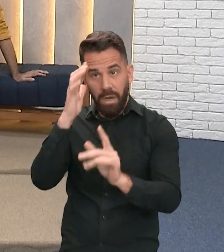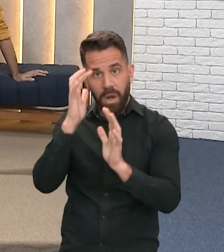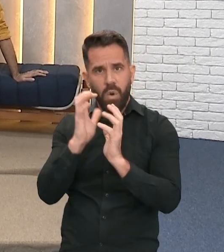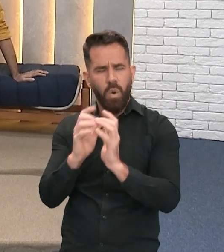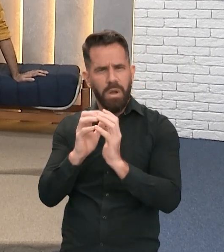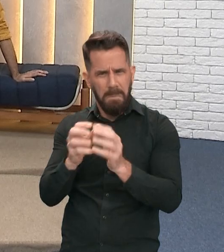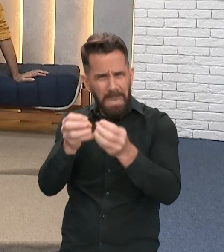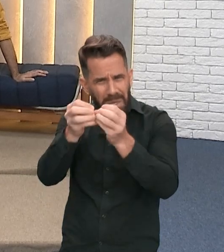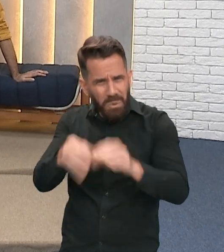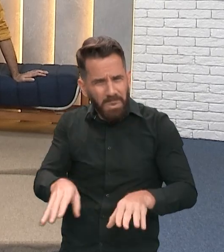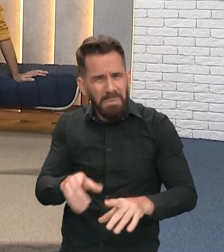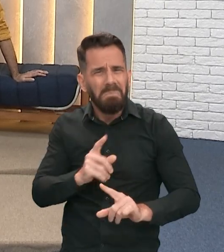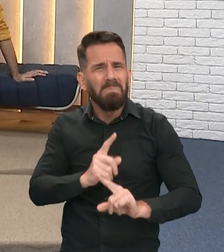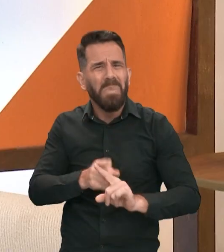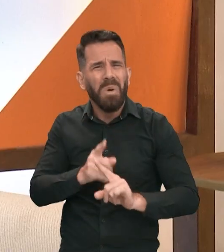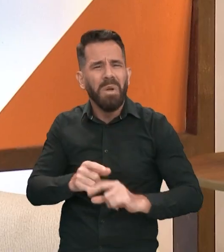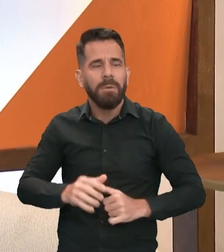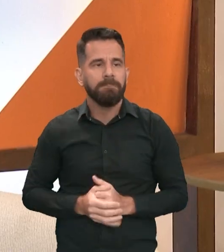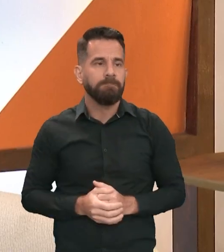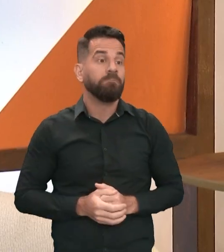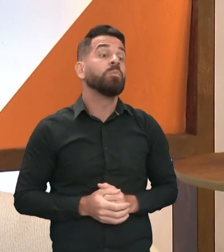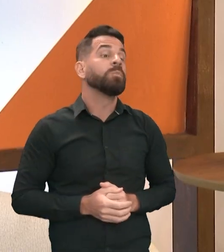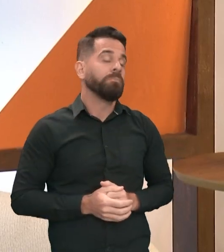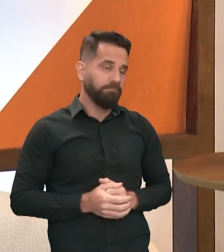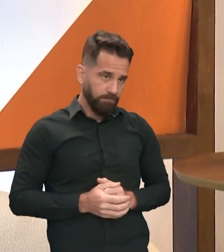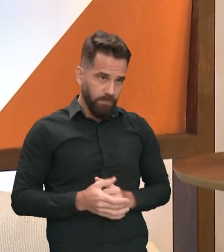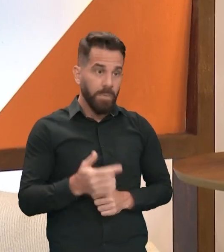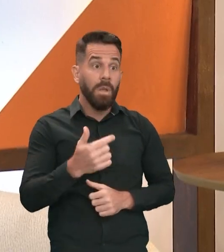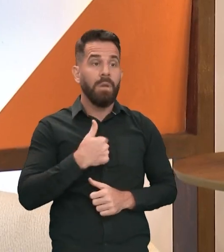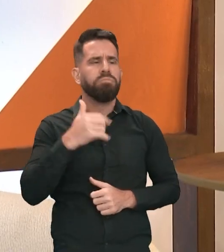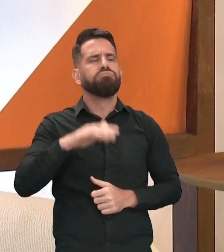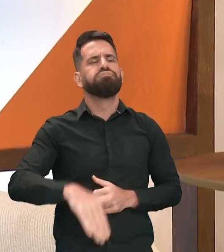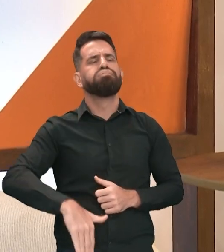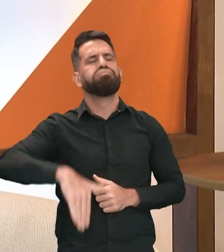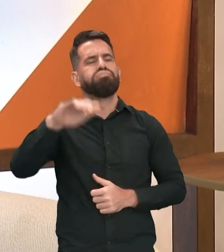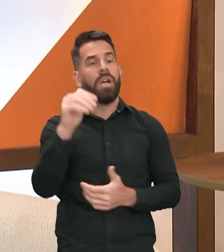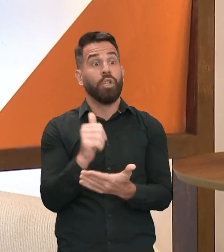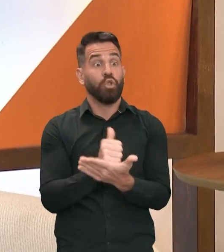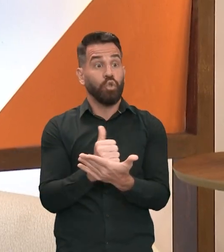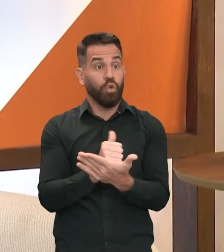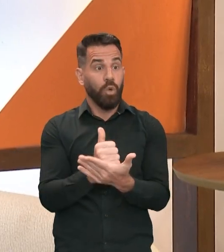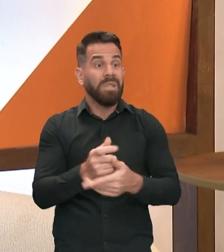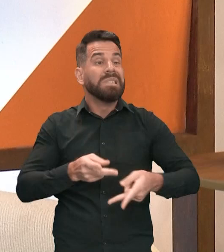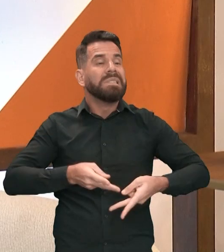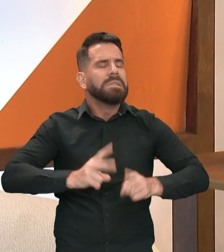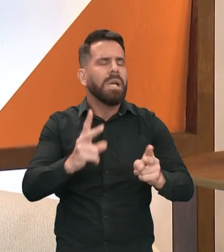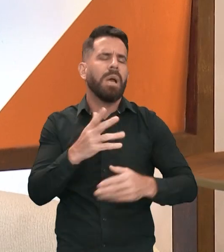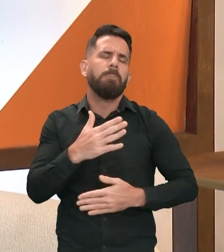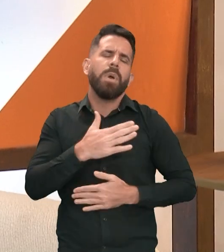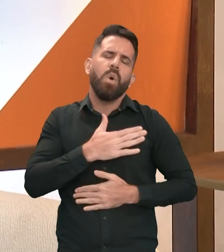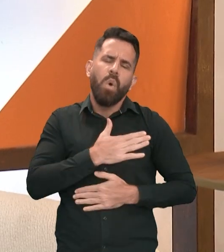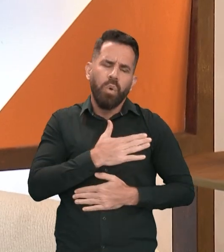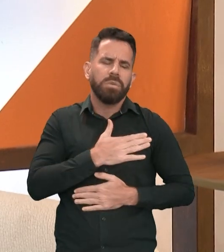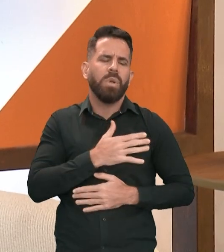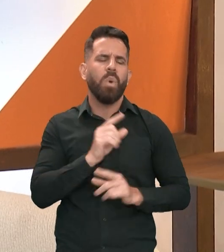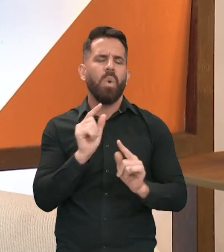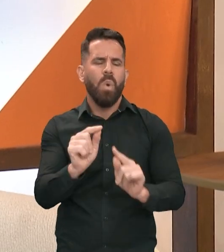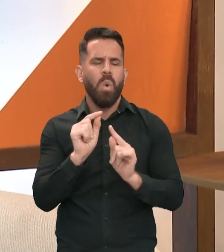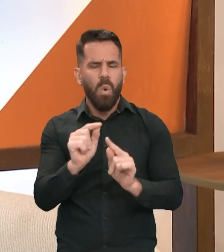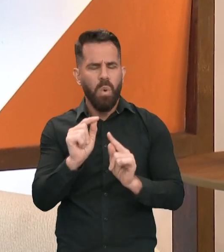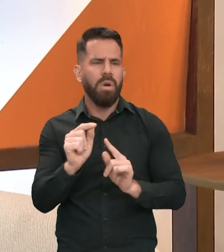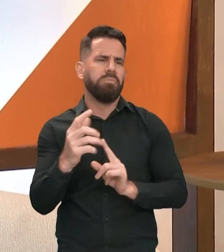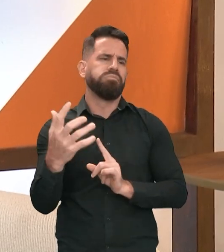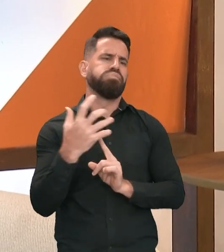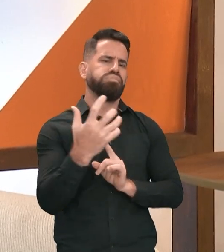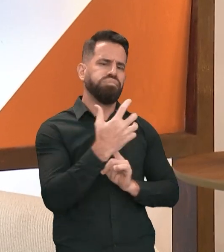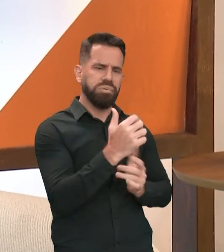William? Então, como eu cresci no âmbito de jogos, eu sempre gostei muito dos estímulos que aconteciam enquanto eu jogava. Desde